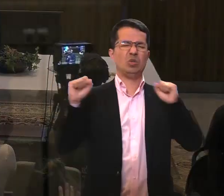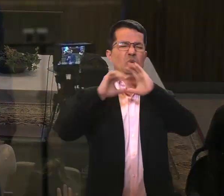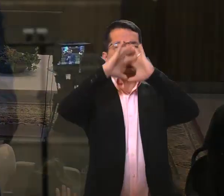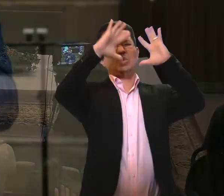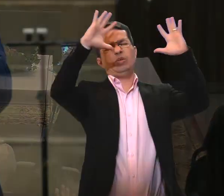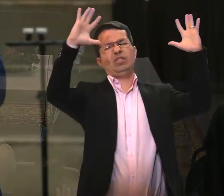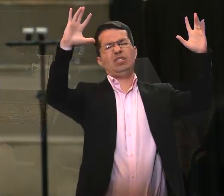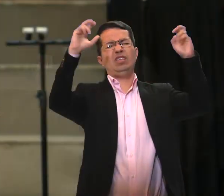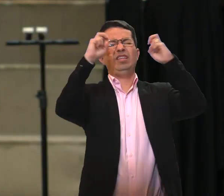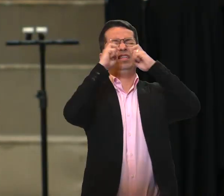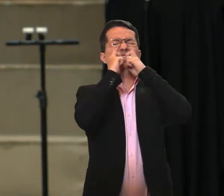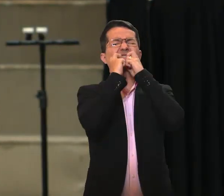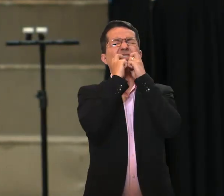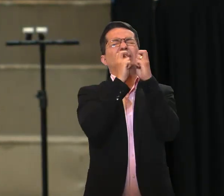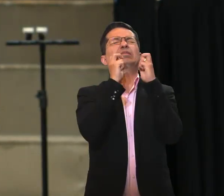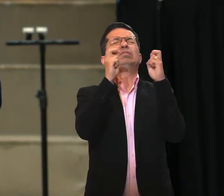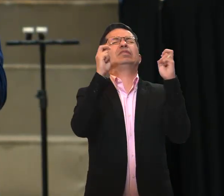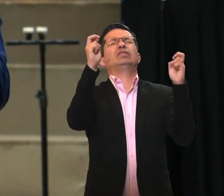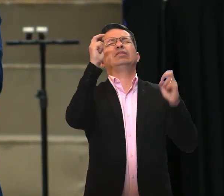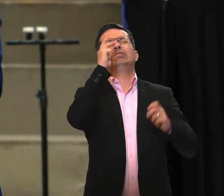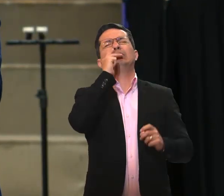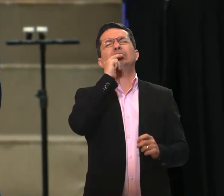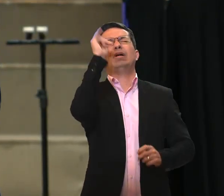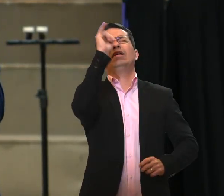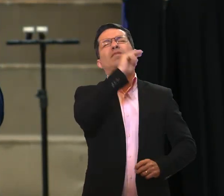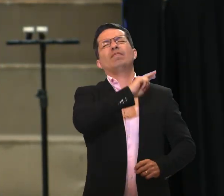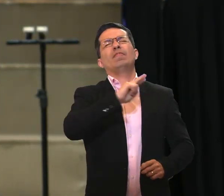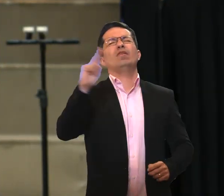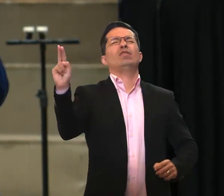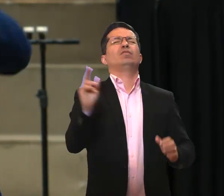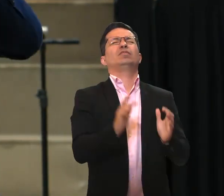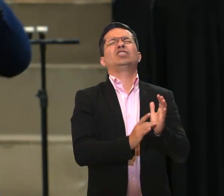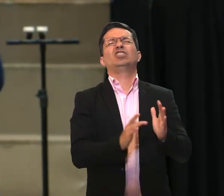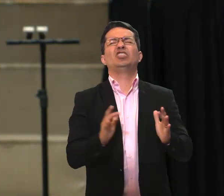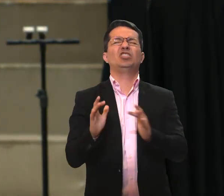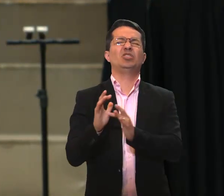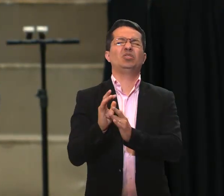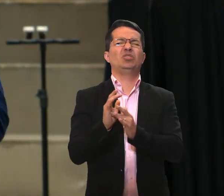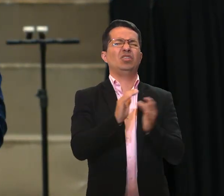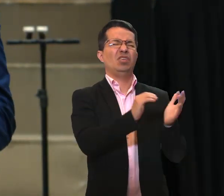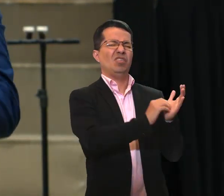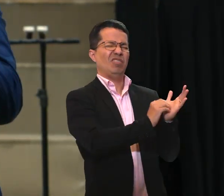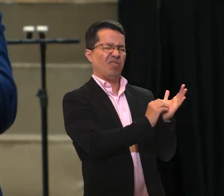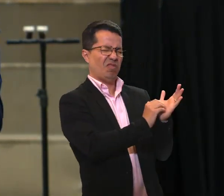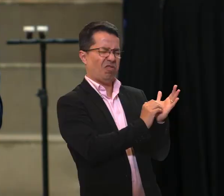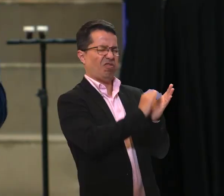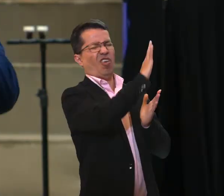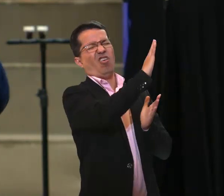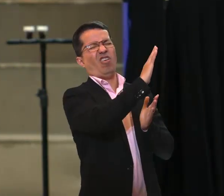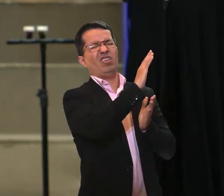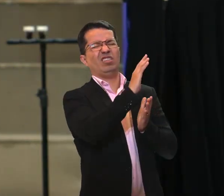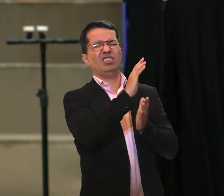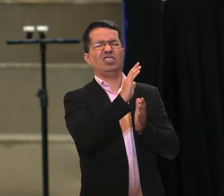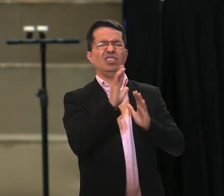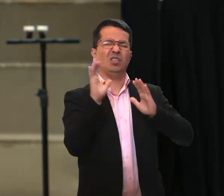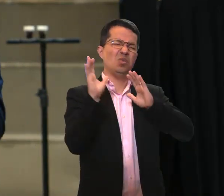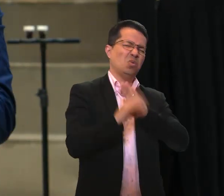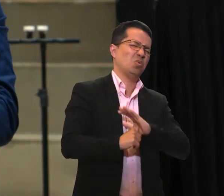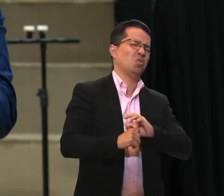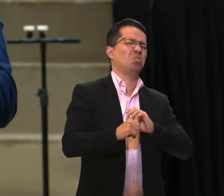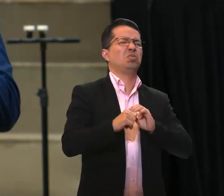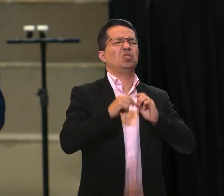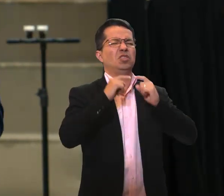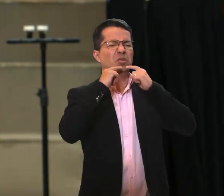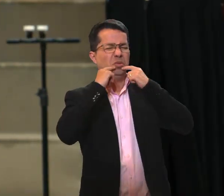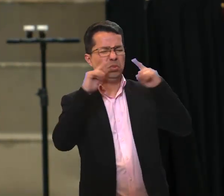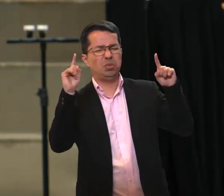Pai, em nome de Jesus. Impede a injustiça institucionalizada, impede o pecado de entrar